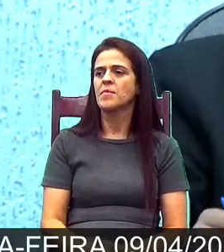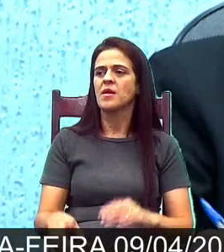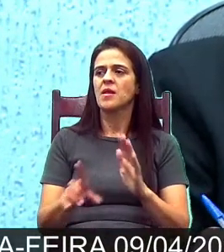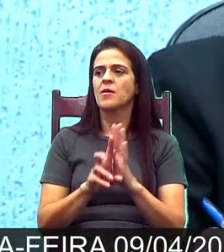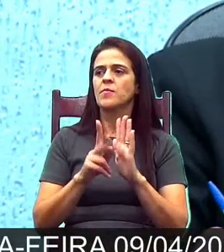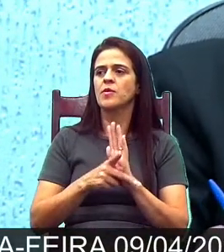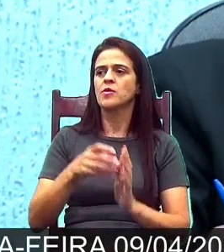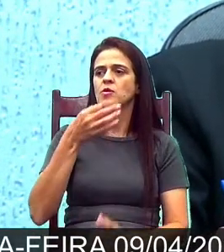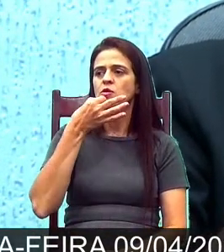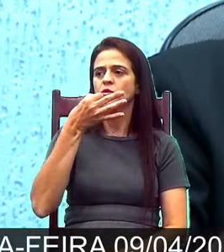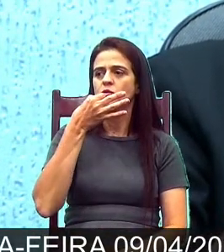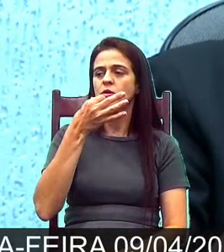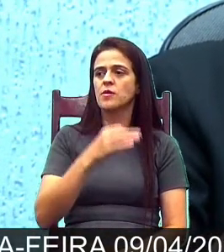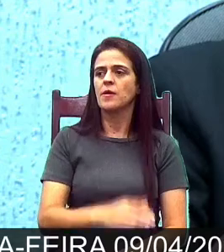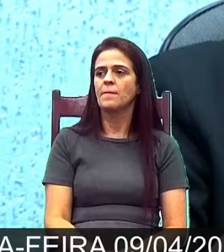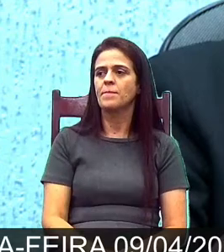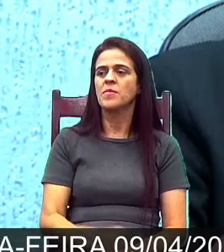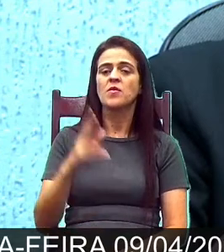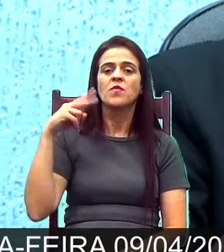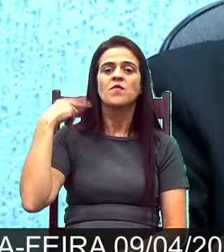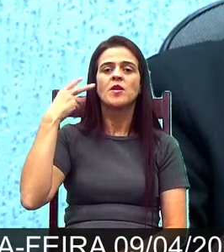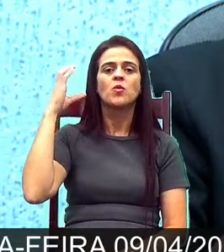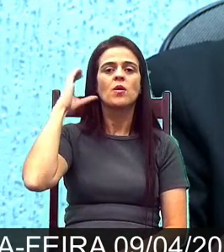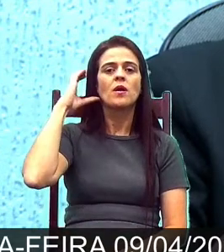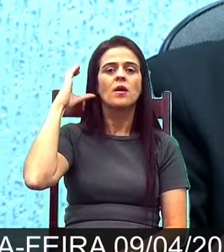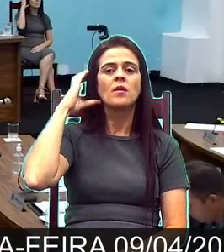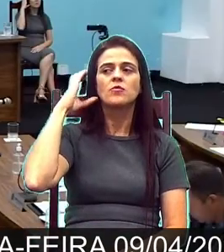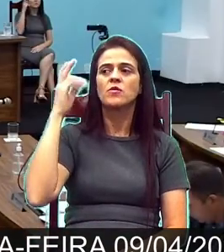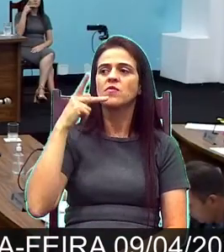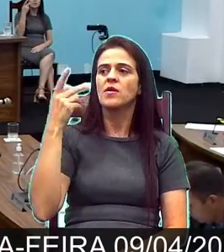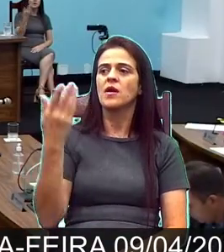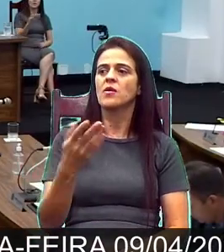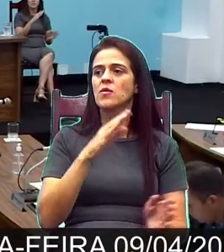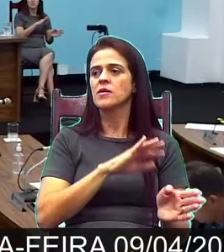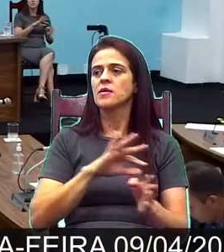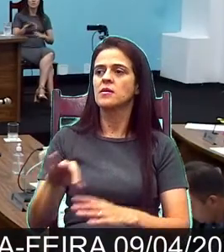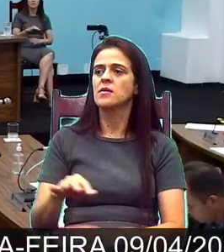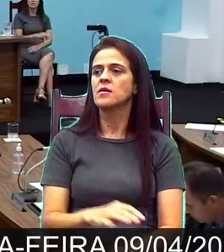Projeto em discussão. Com a palavra, o vereador Cláudio Lima.